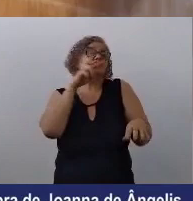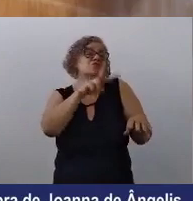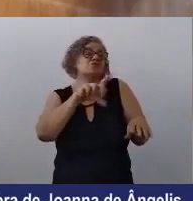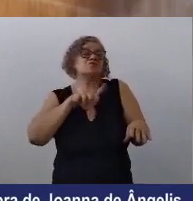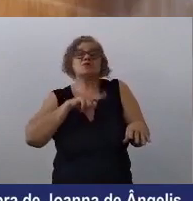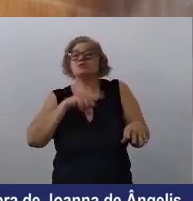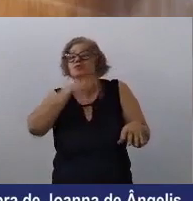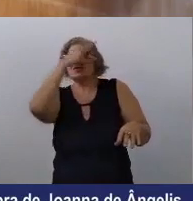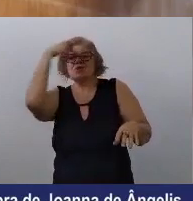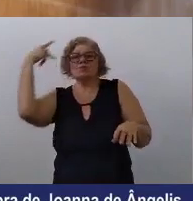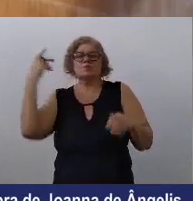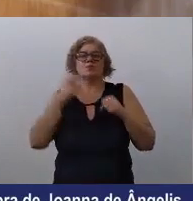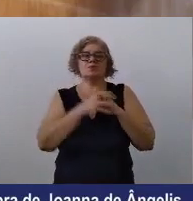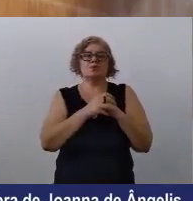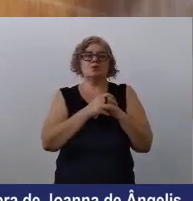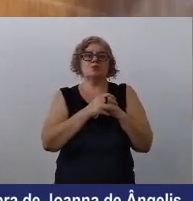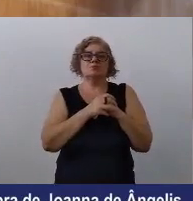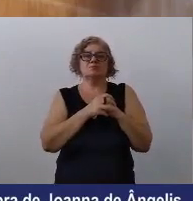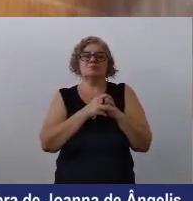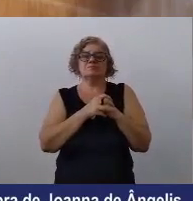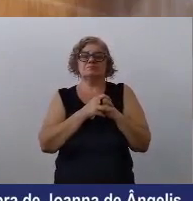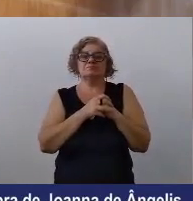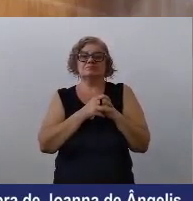que naturalmente possuía poderes